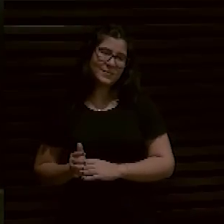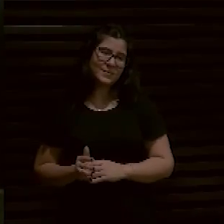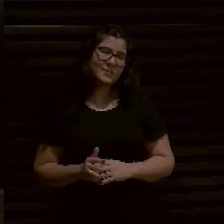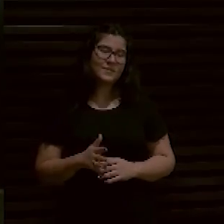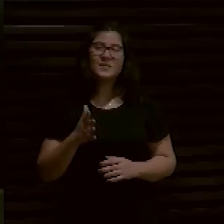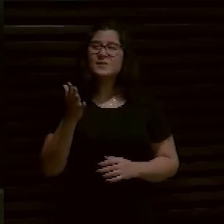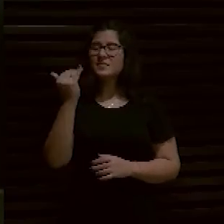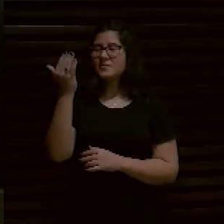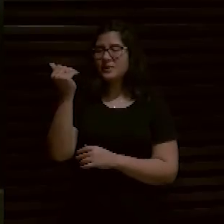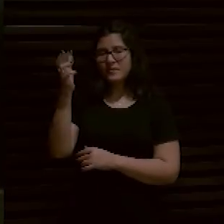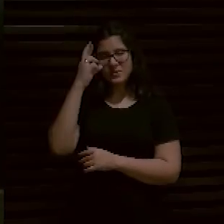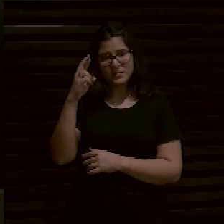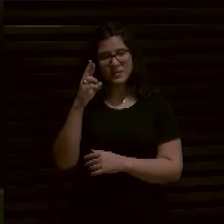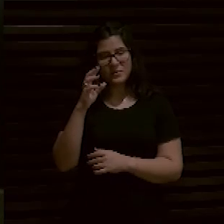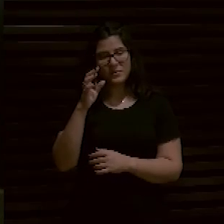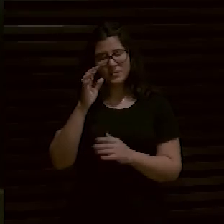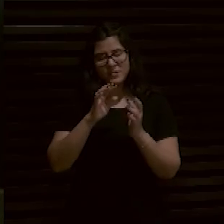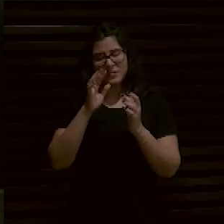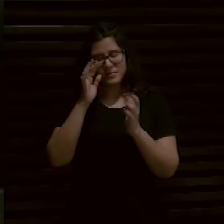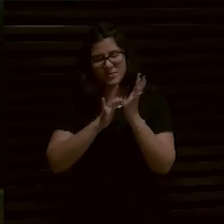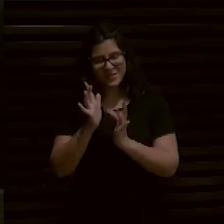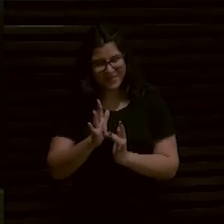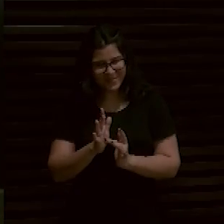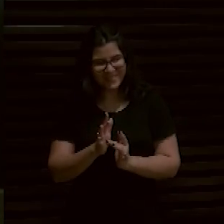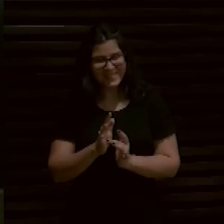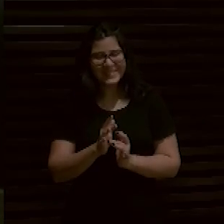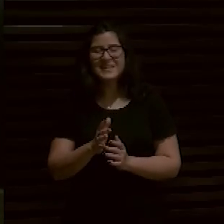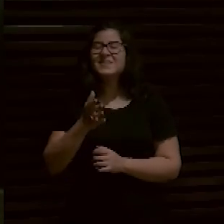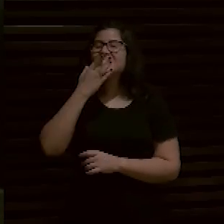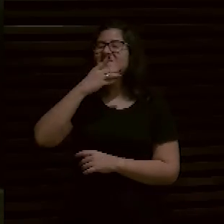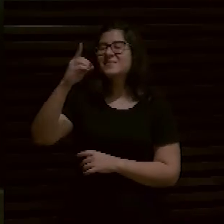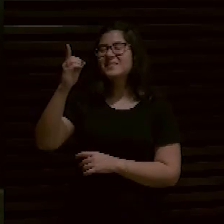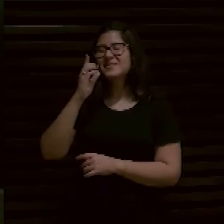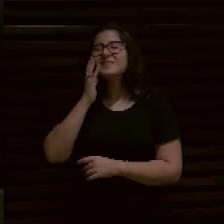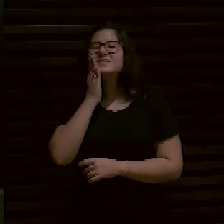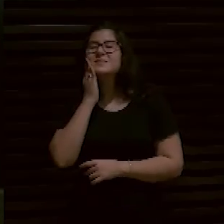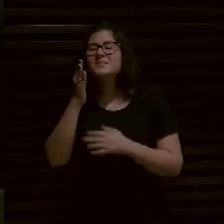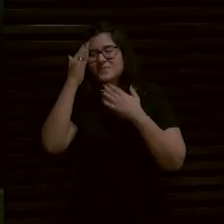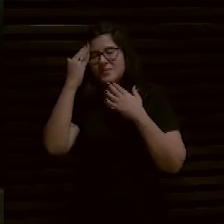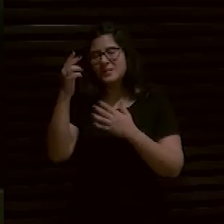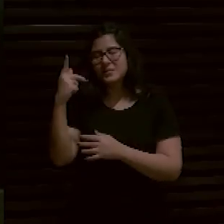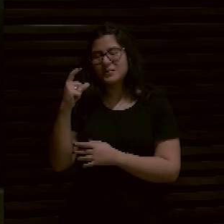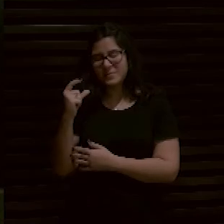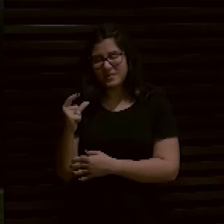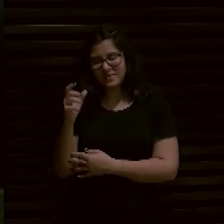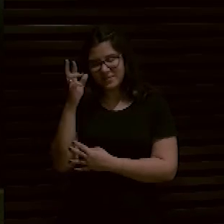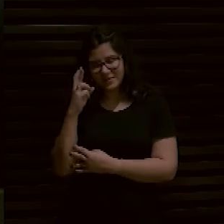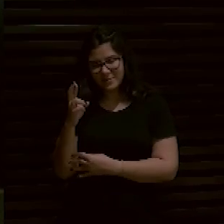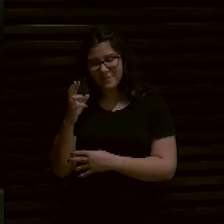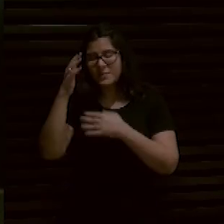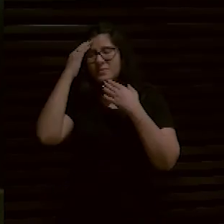Maranata, vem, Senhor Jesus. Oh, Pai querido, obrigado, Senhor, pela Tua palavra, Senhor.